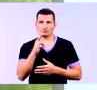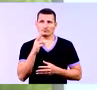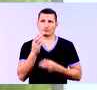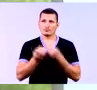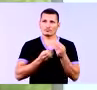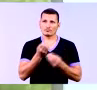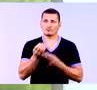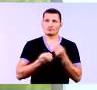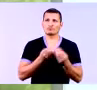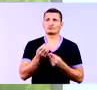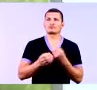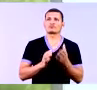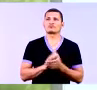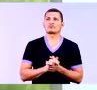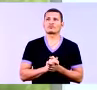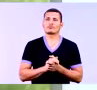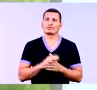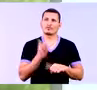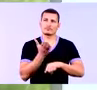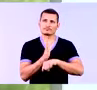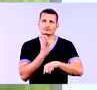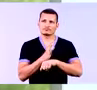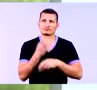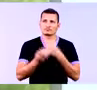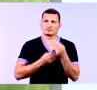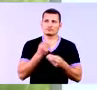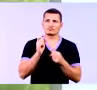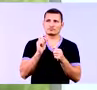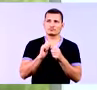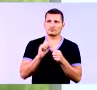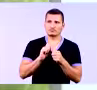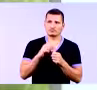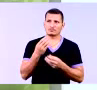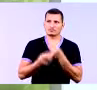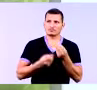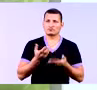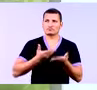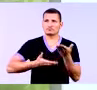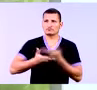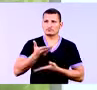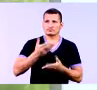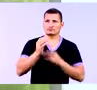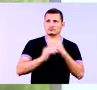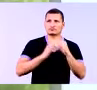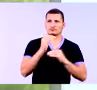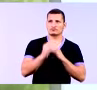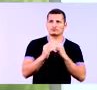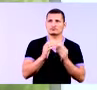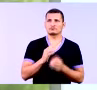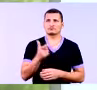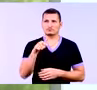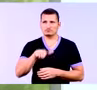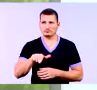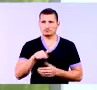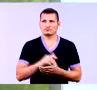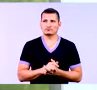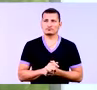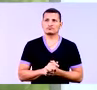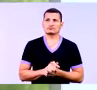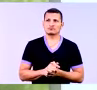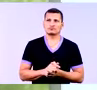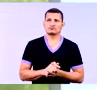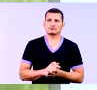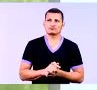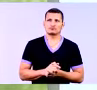isso funciona na prática, como foi feito e como é a interatividade com o banco de dados. Novamente, vou considerar